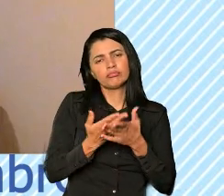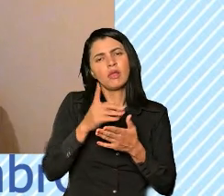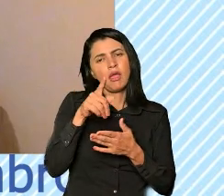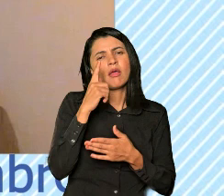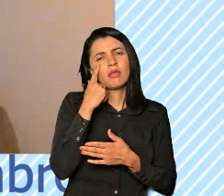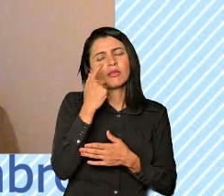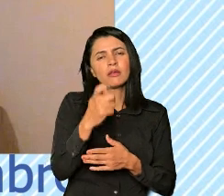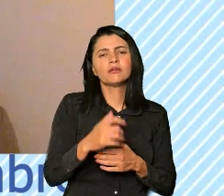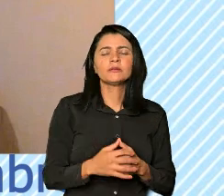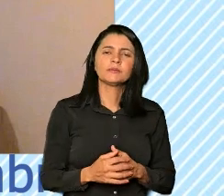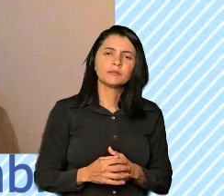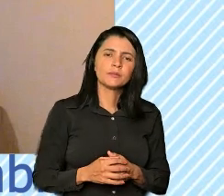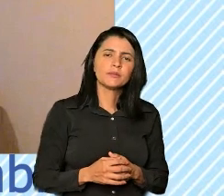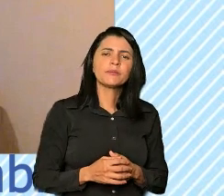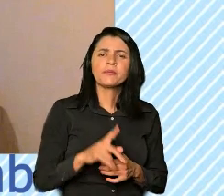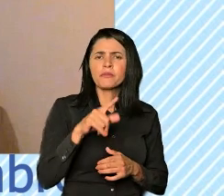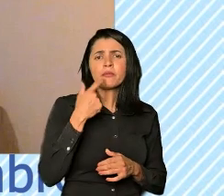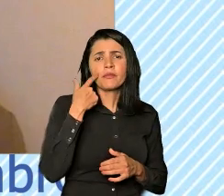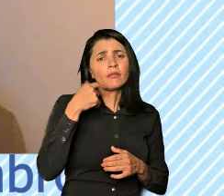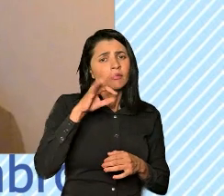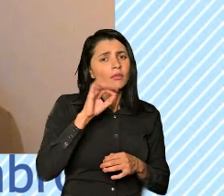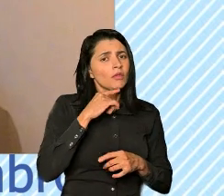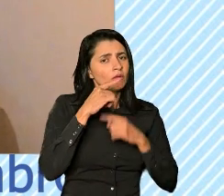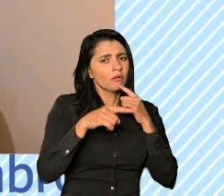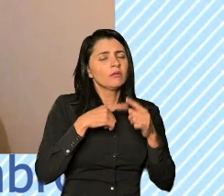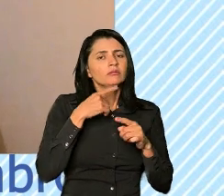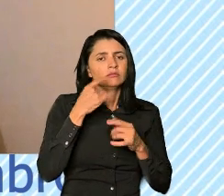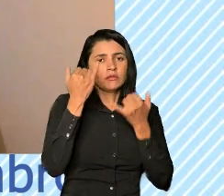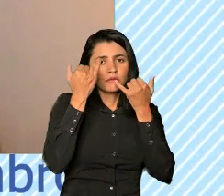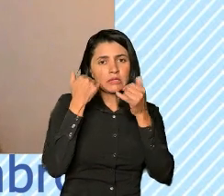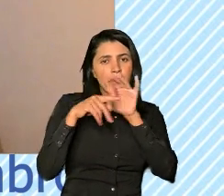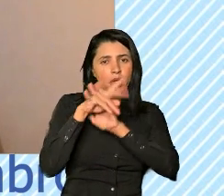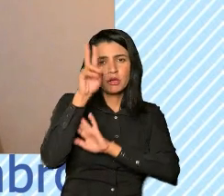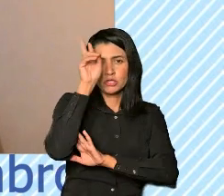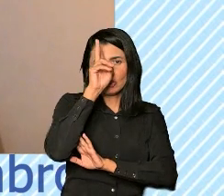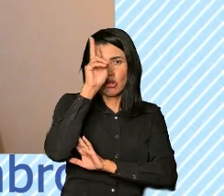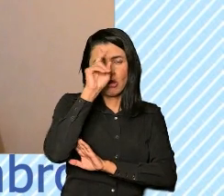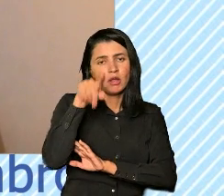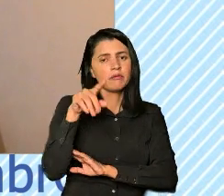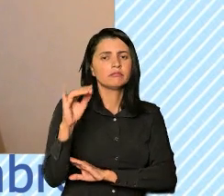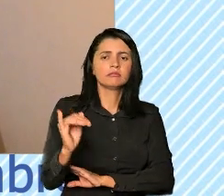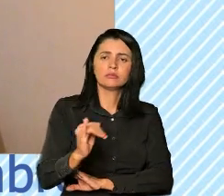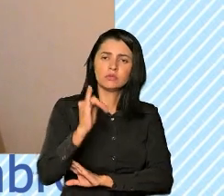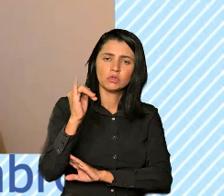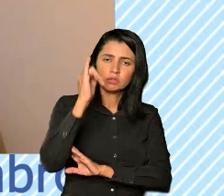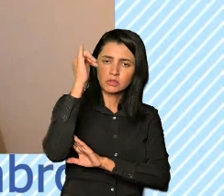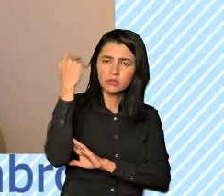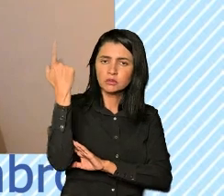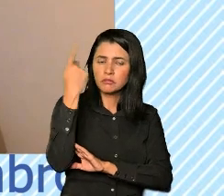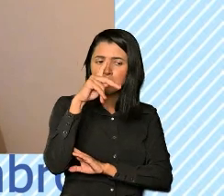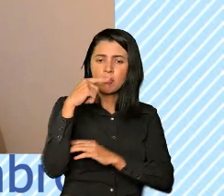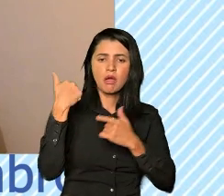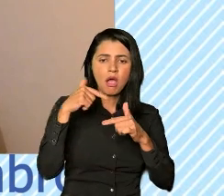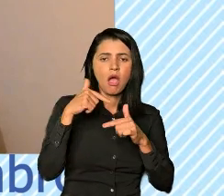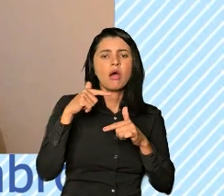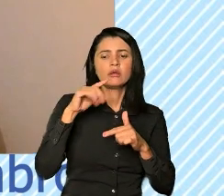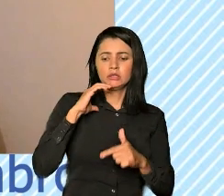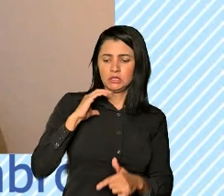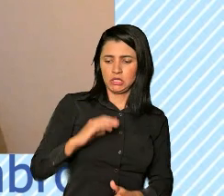interessante. Anita, eu não tenho dúvida que o conhecimento da história ele é indispensável para o exercício da